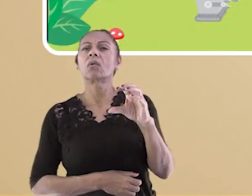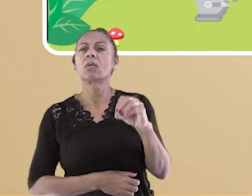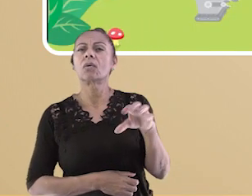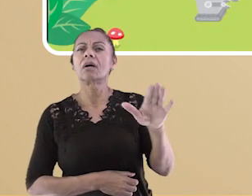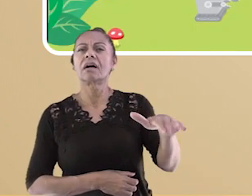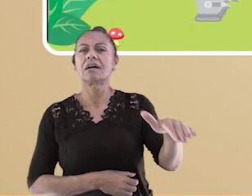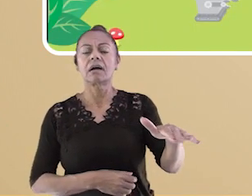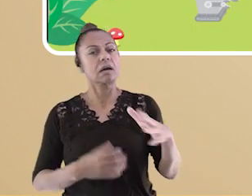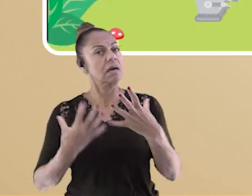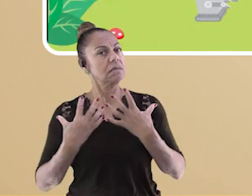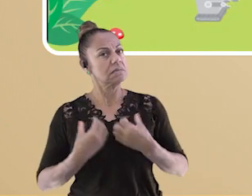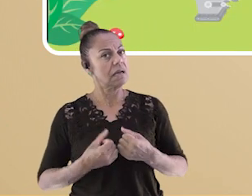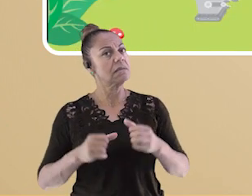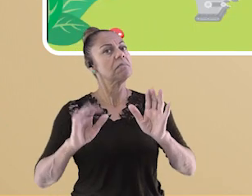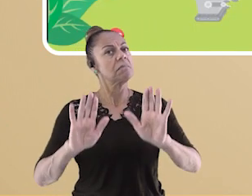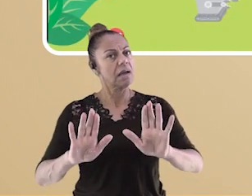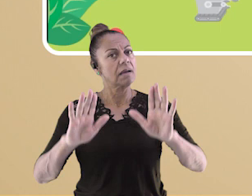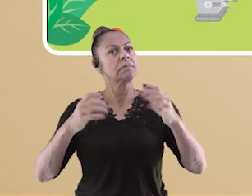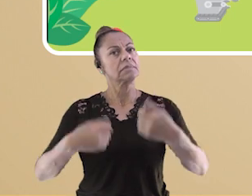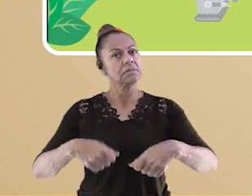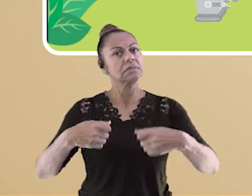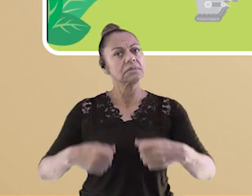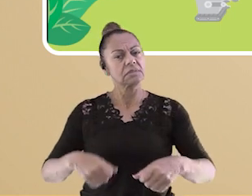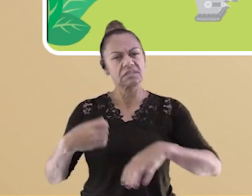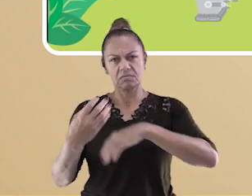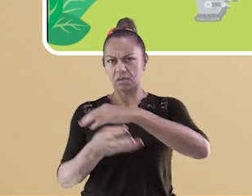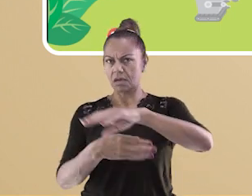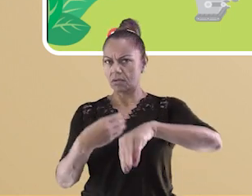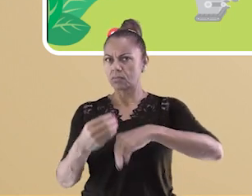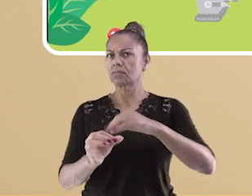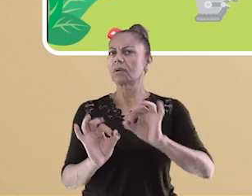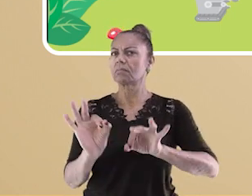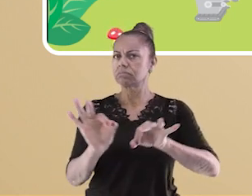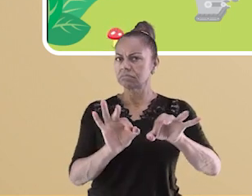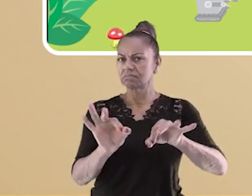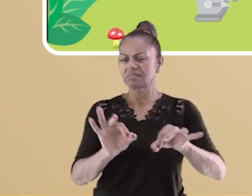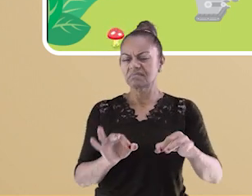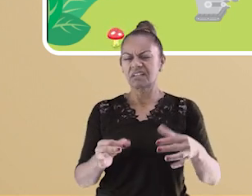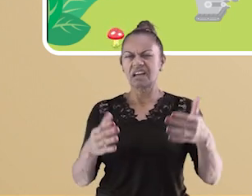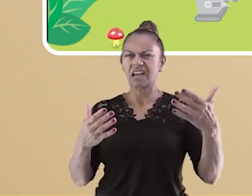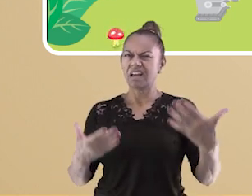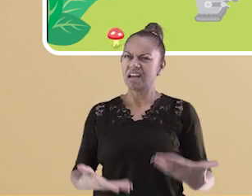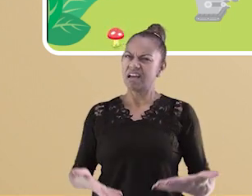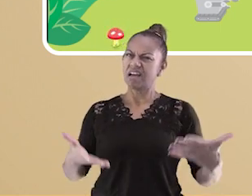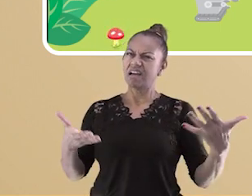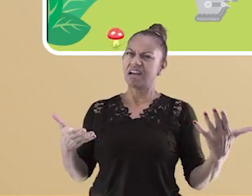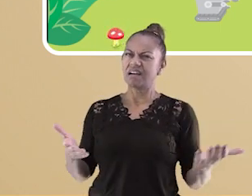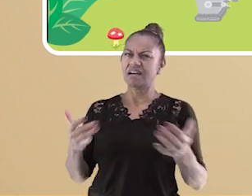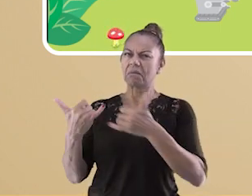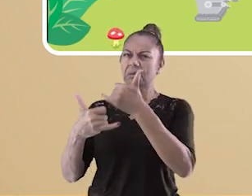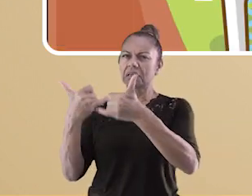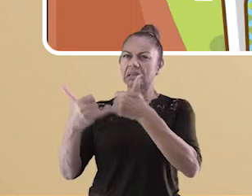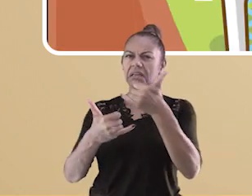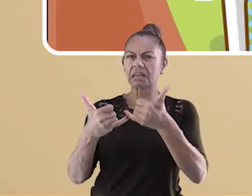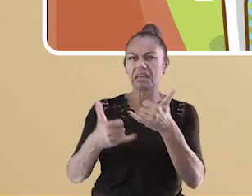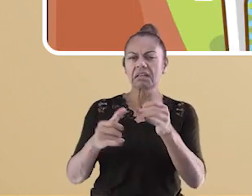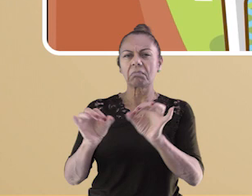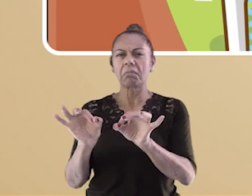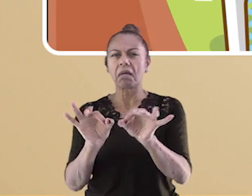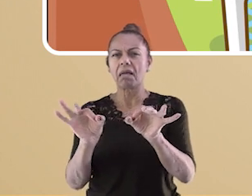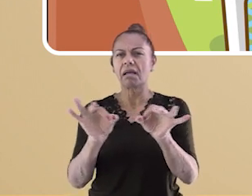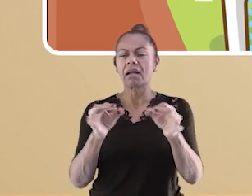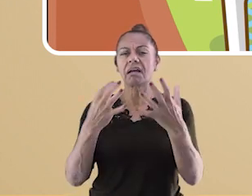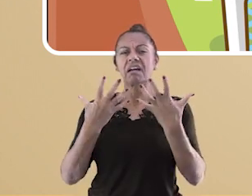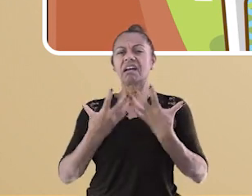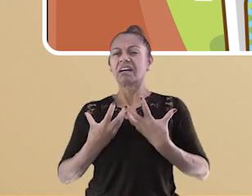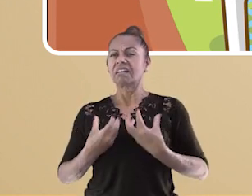pode estar cansado, mas temos que arrumar essa bagunça, né? Ah, por que arrumar os brinquedos cansa tanto? Cansa